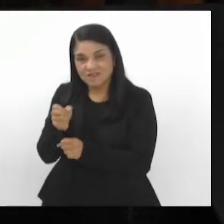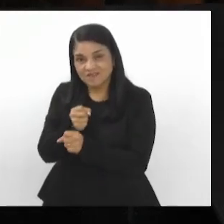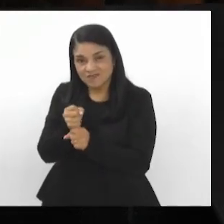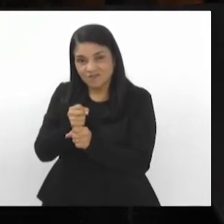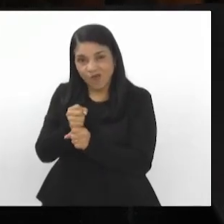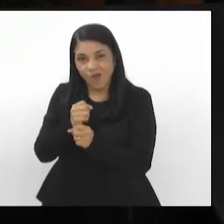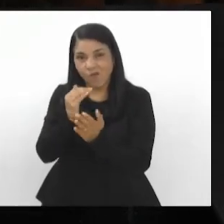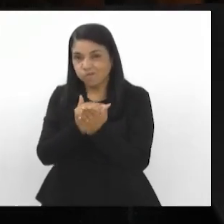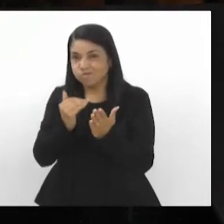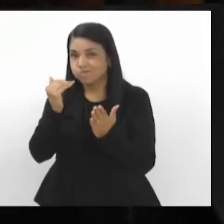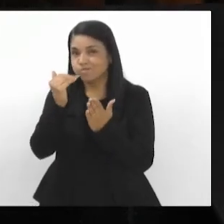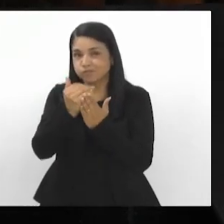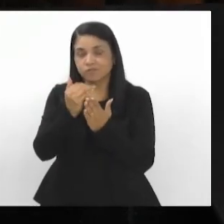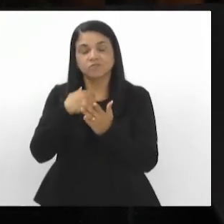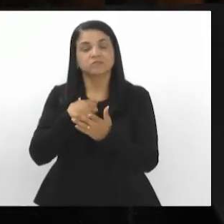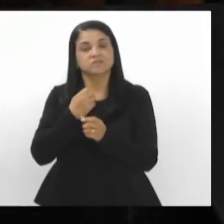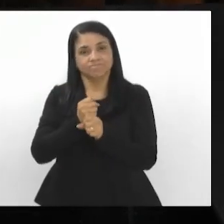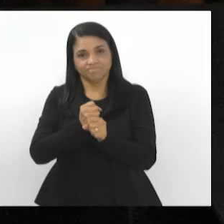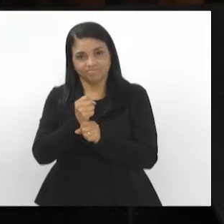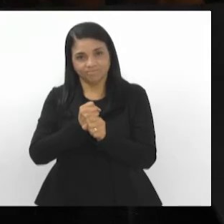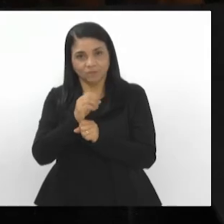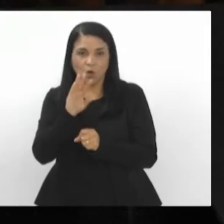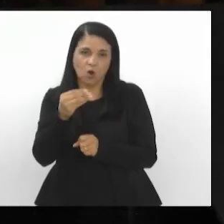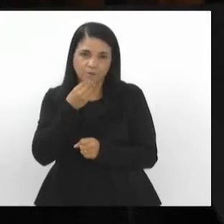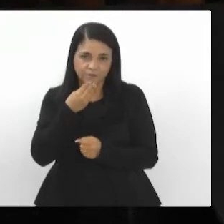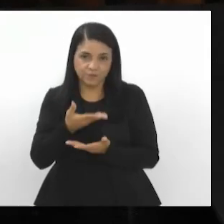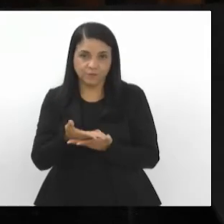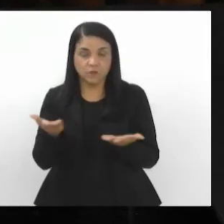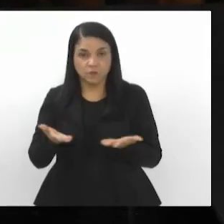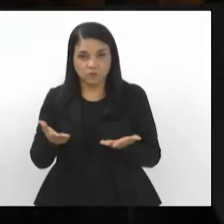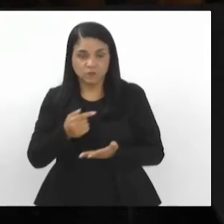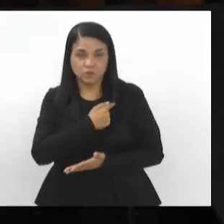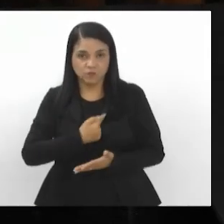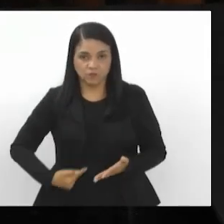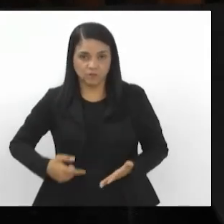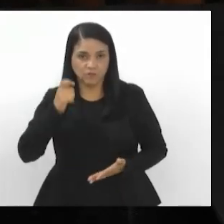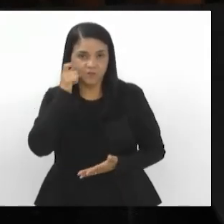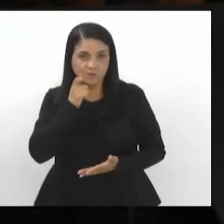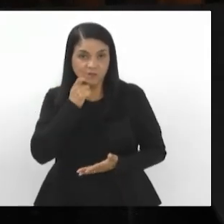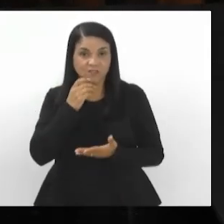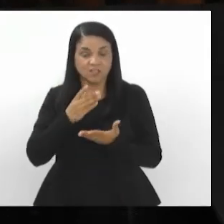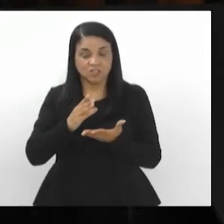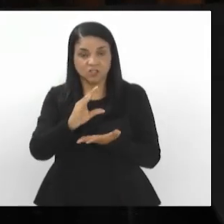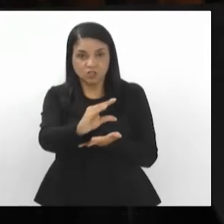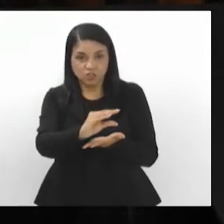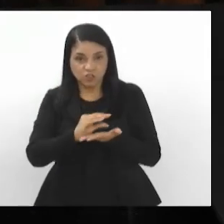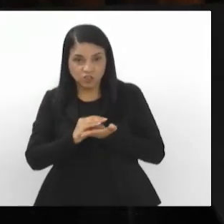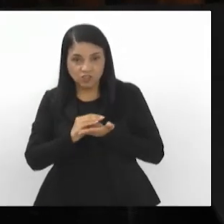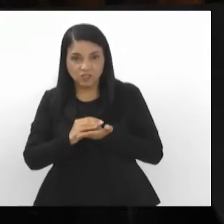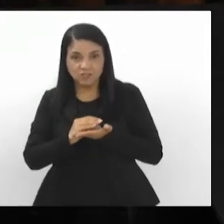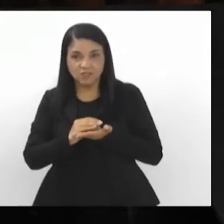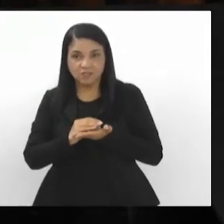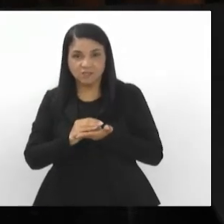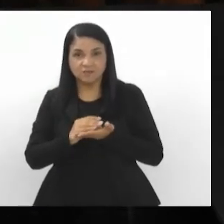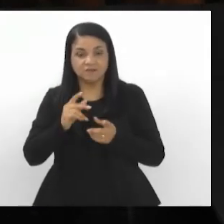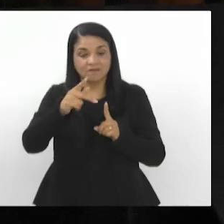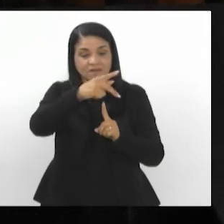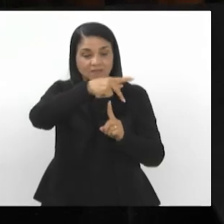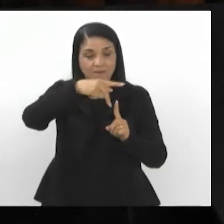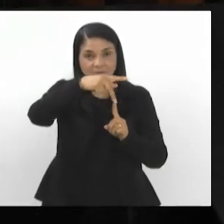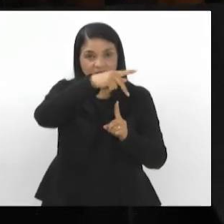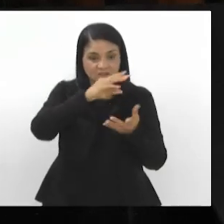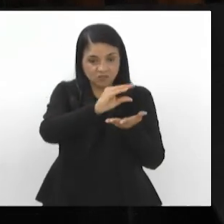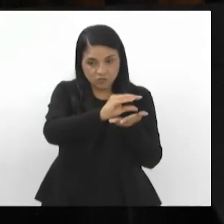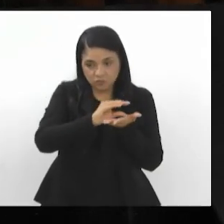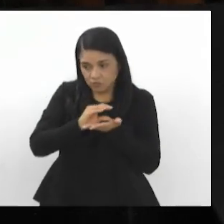aumenta, obviamente, todos os anos. Hoje, o governo Cláudio Castro está tirando recursos da Previdência